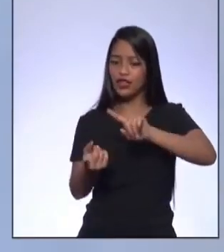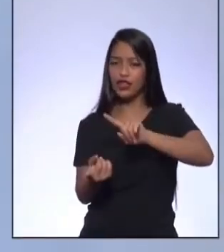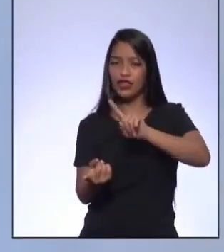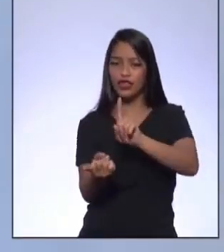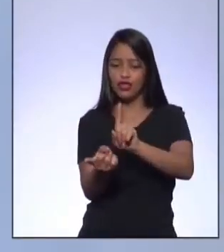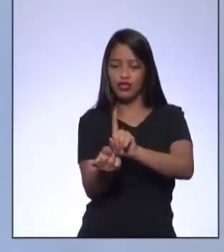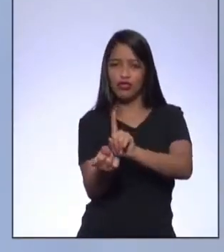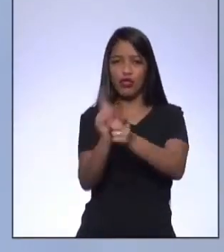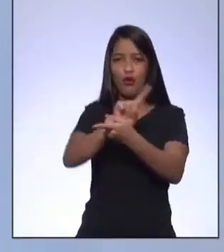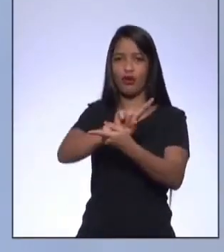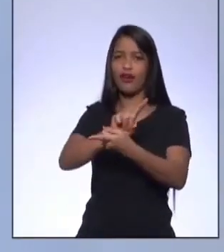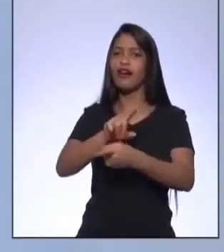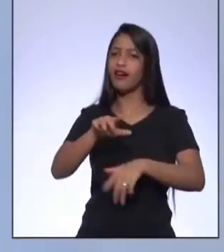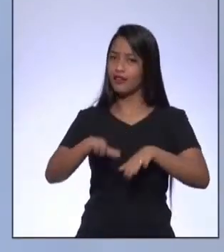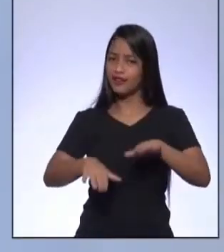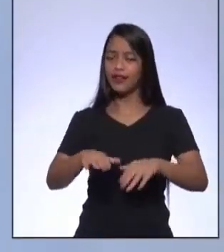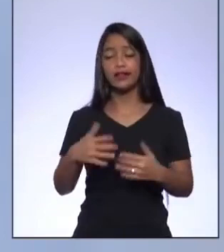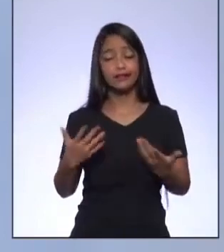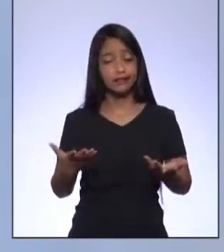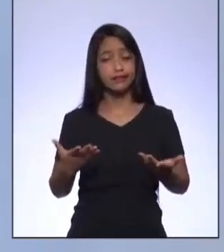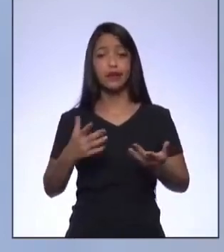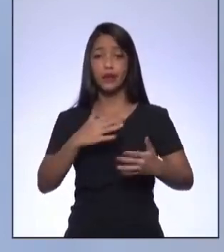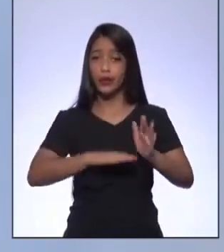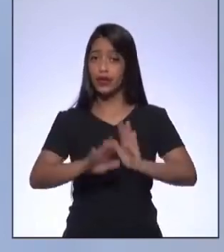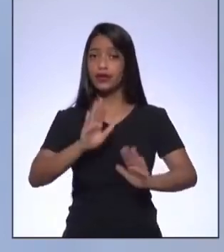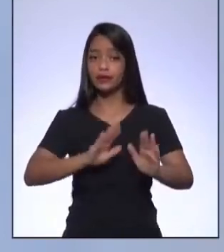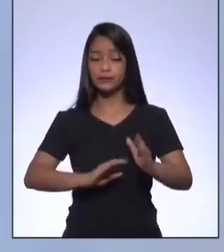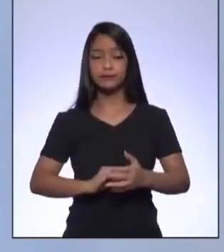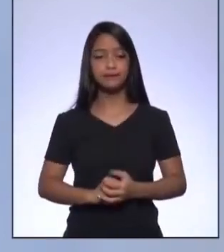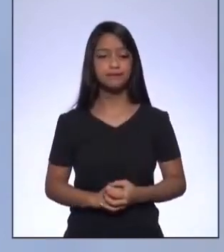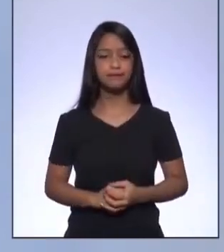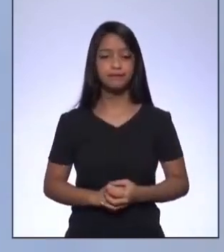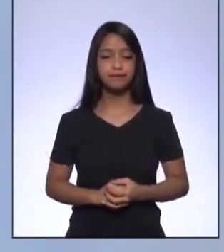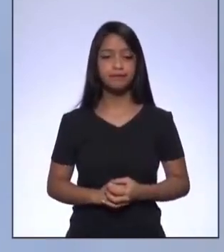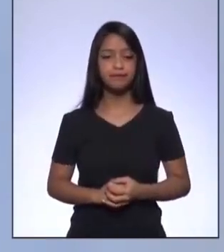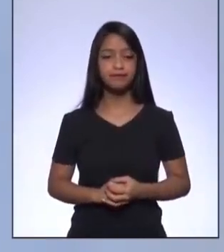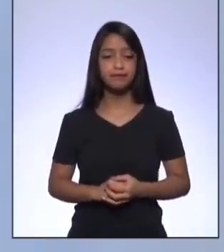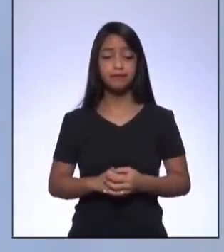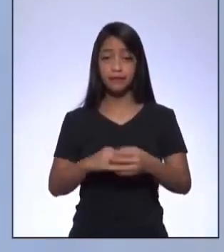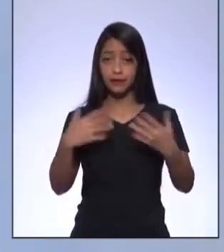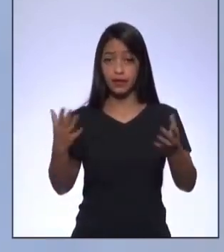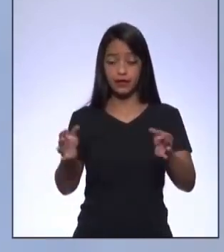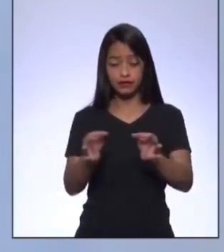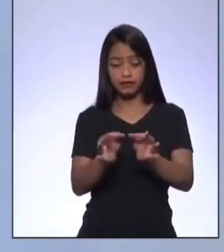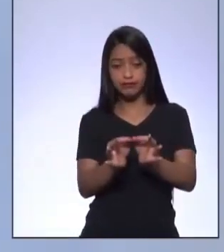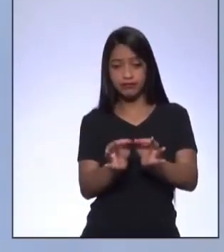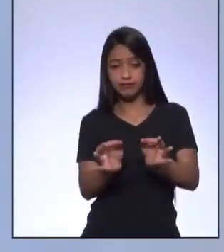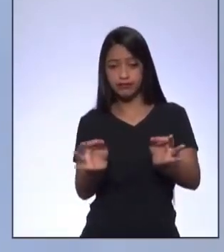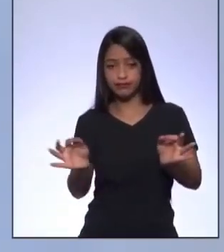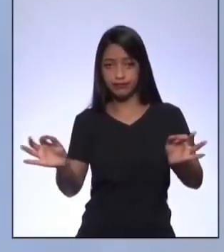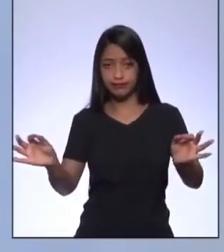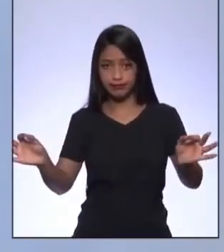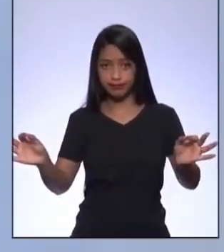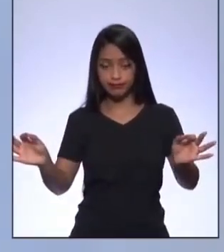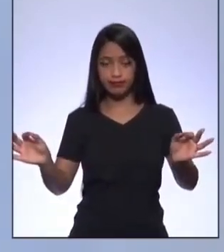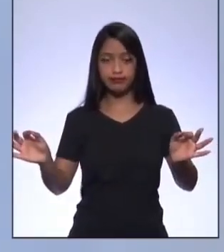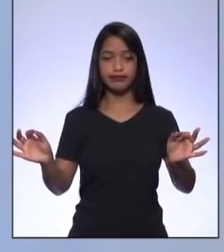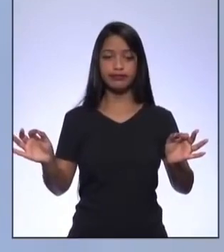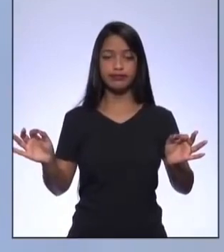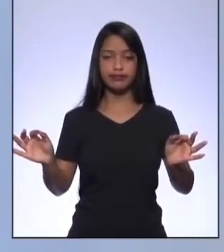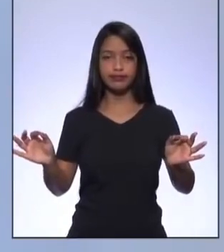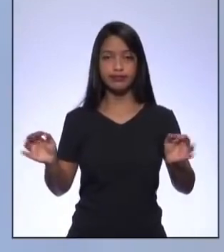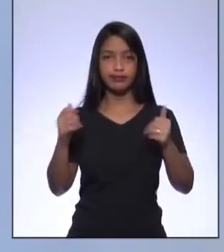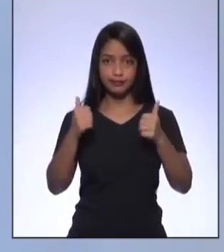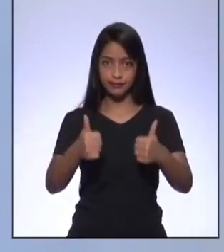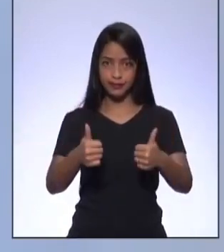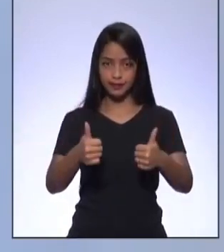é horizontal e vertical. Tá bom? Tem que tomar cuidado. Então, aqui, ó, temos o eixo horizontal. Tudo